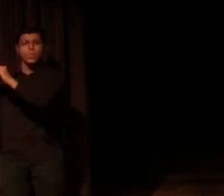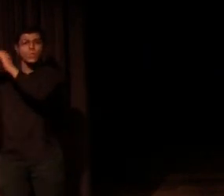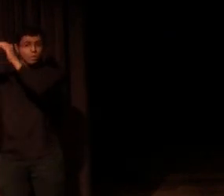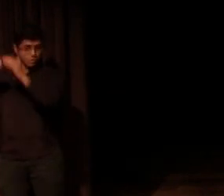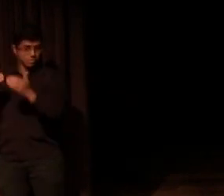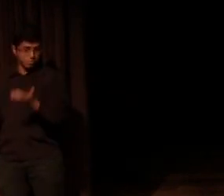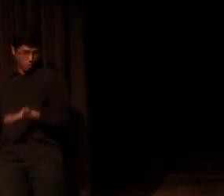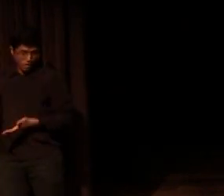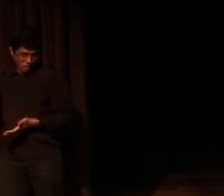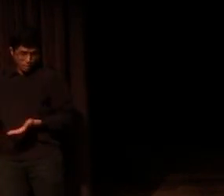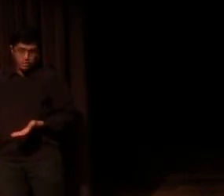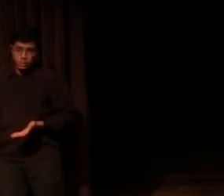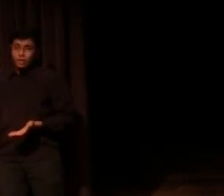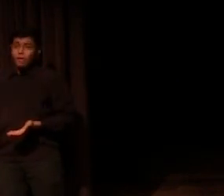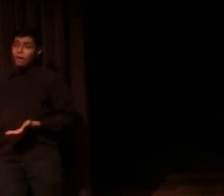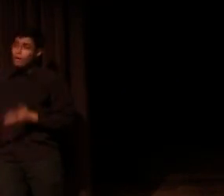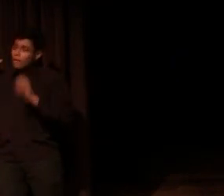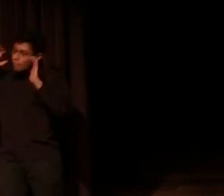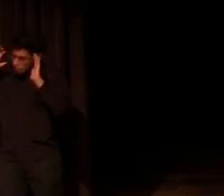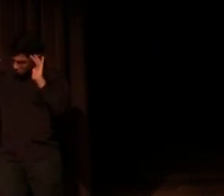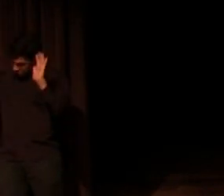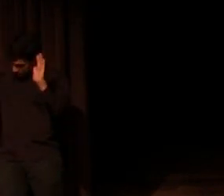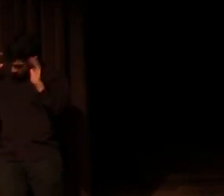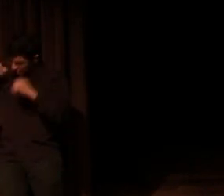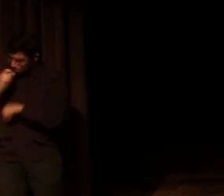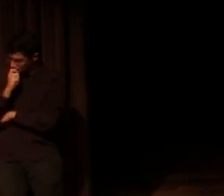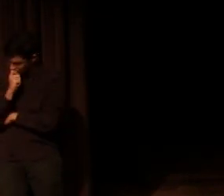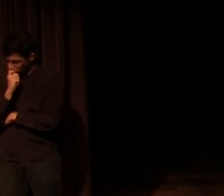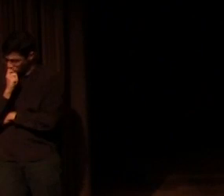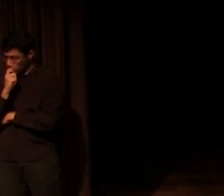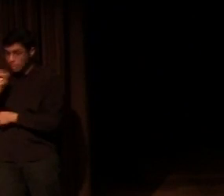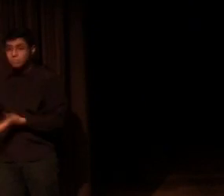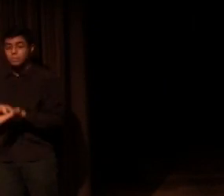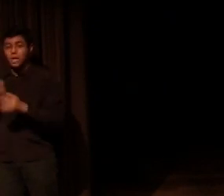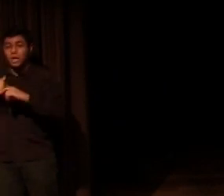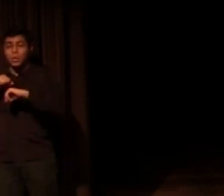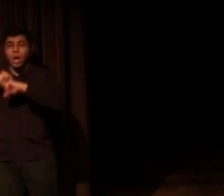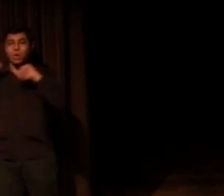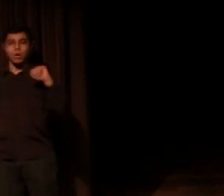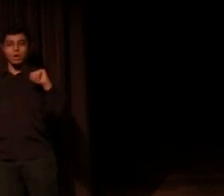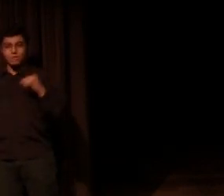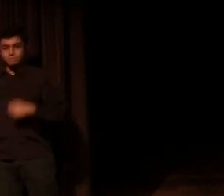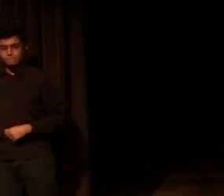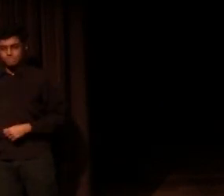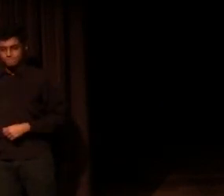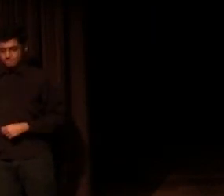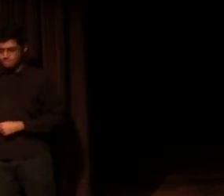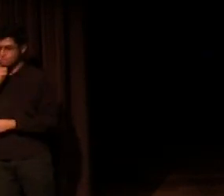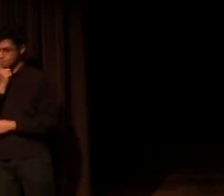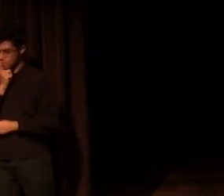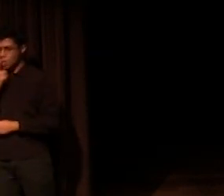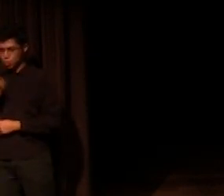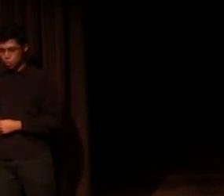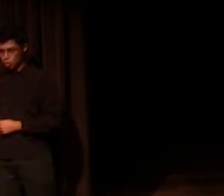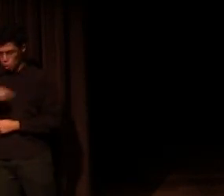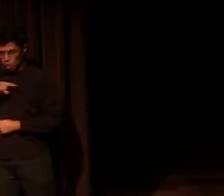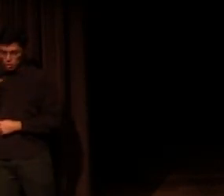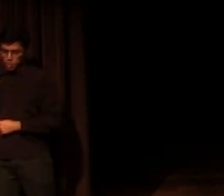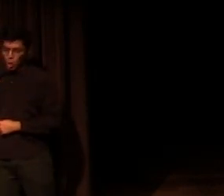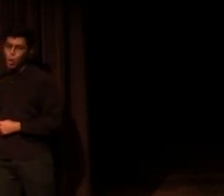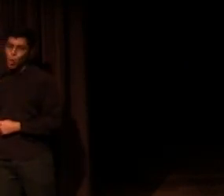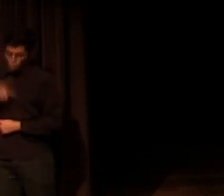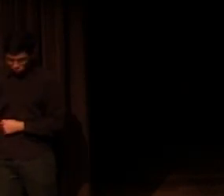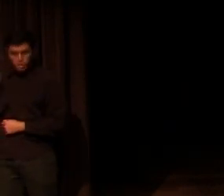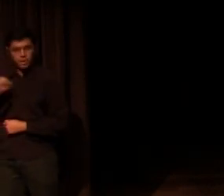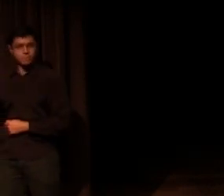fazer essa reflexão para a gente poder acordar de manhã e fala olha avançamos mas temos mais o que fazer se não é aquela cobrança parece que a gente não fez